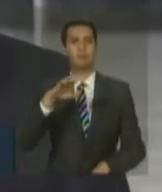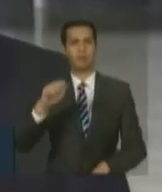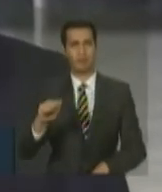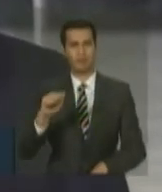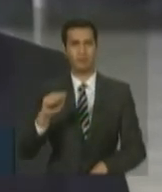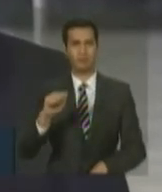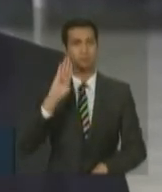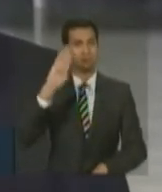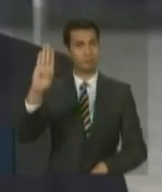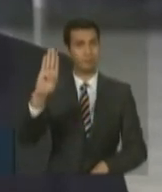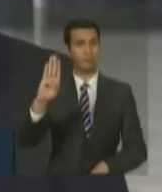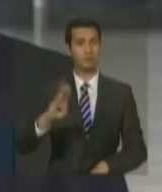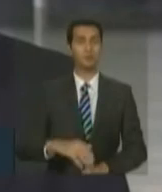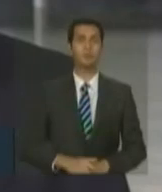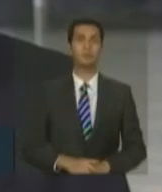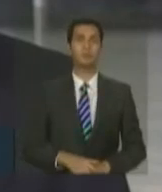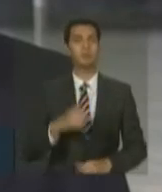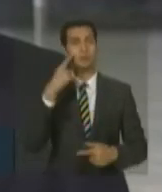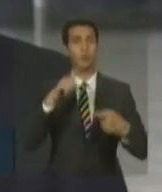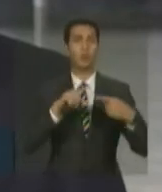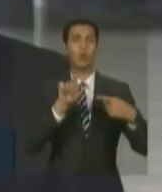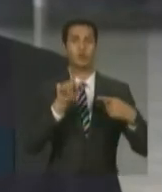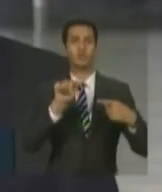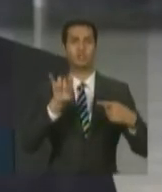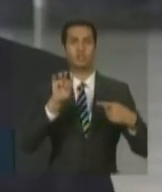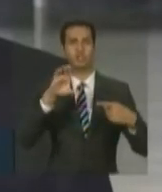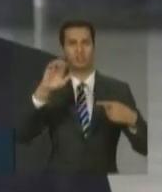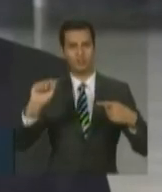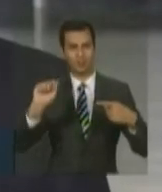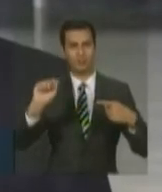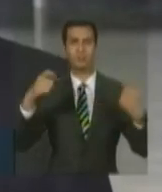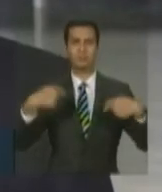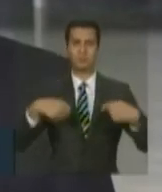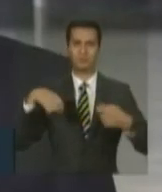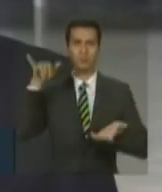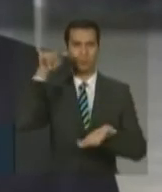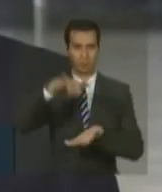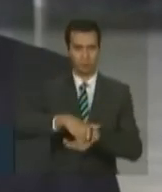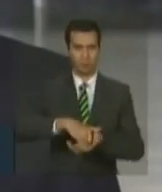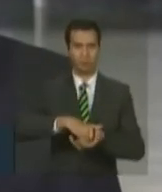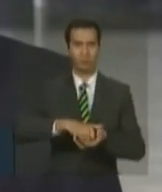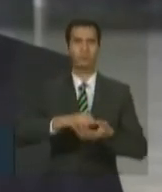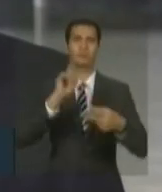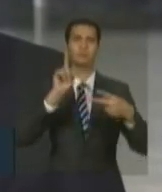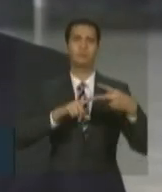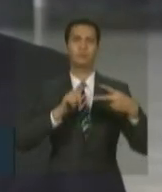baseado sobretudo nesses elementos, logística, especialmente o aeroporto internacional,